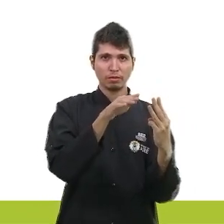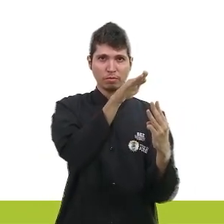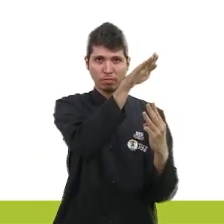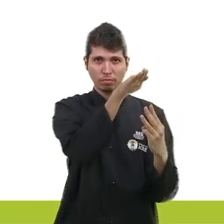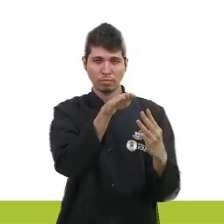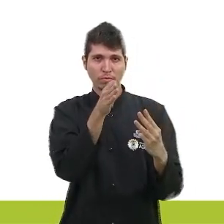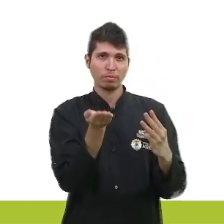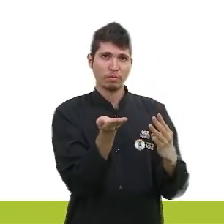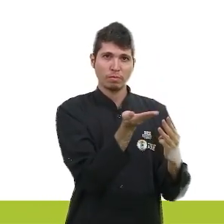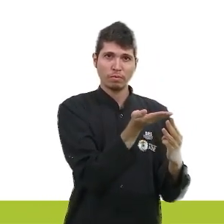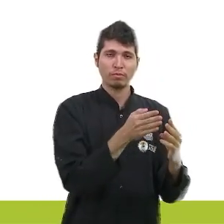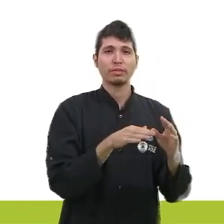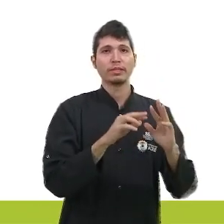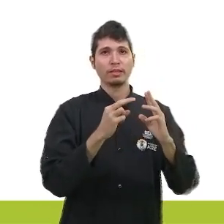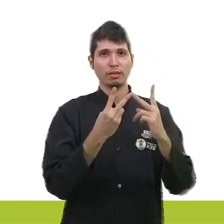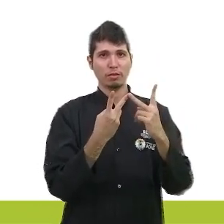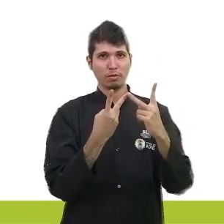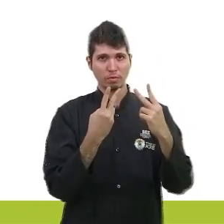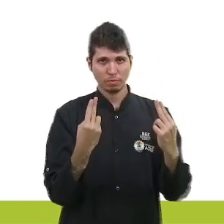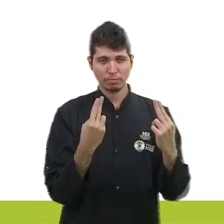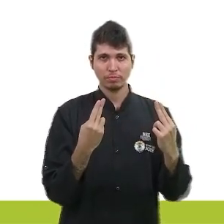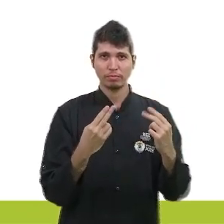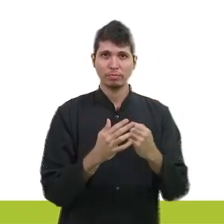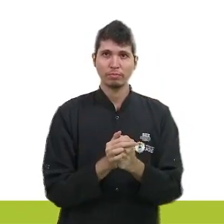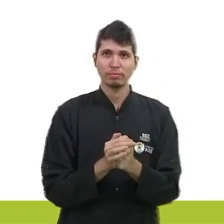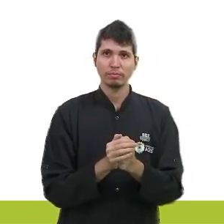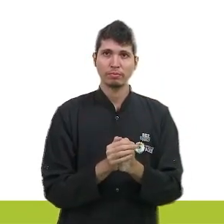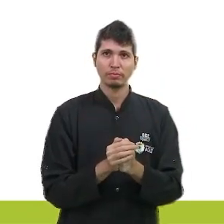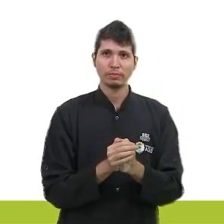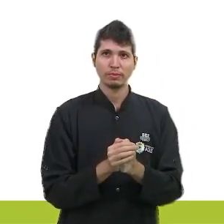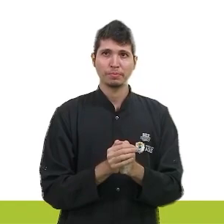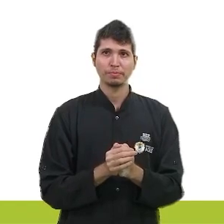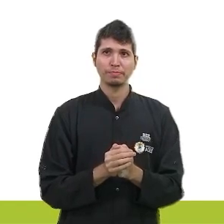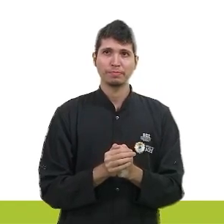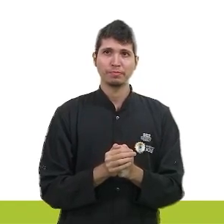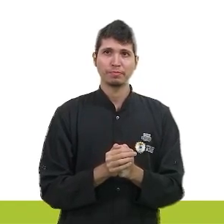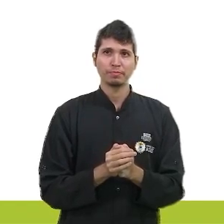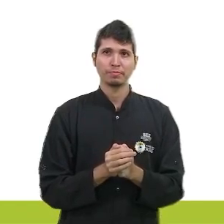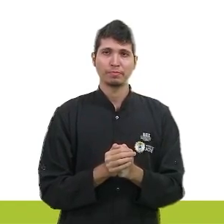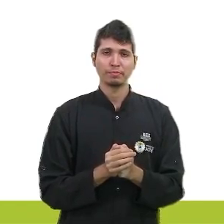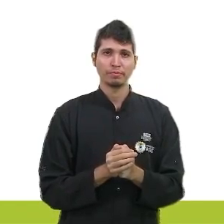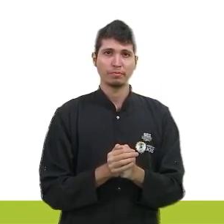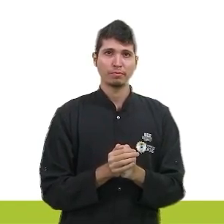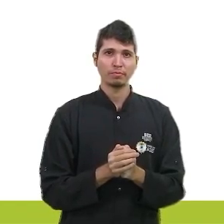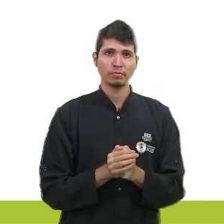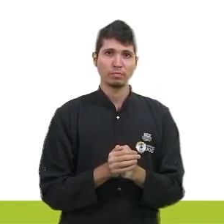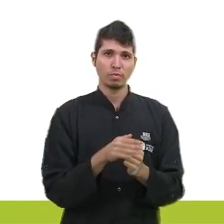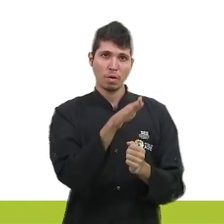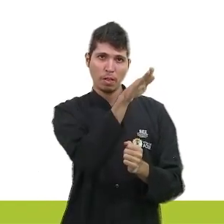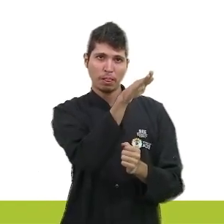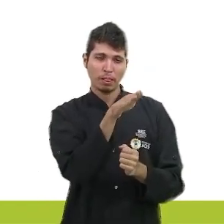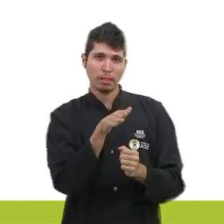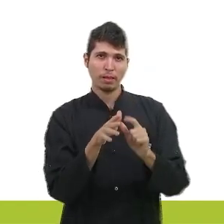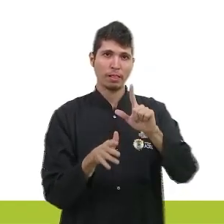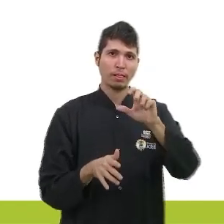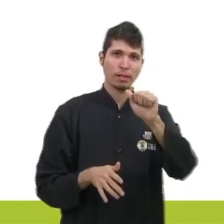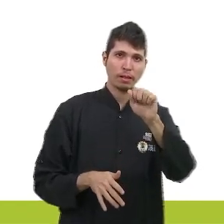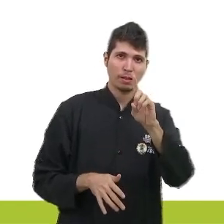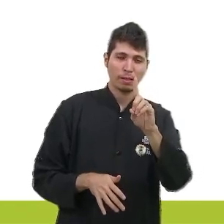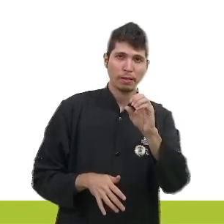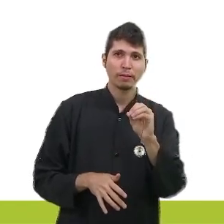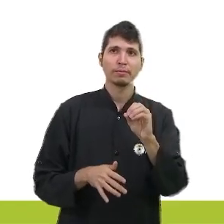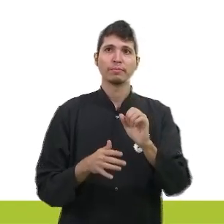Okay? Digamos que aqui seja L a medida do lado desse triângulo. E aqui L sobre